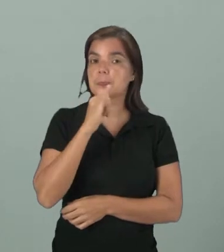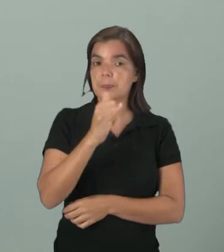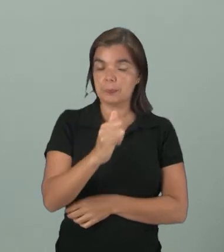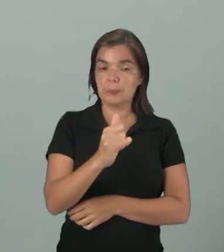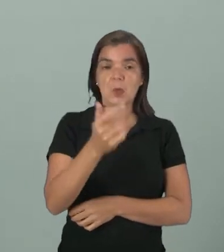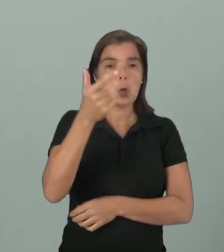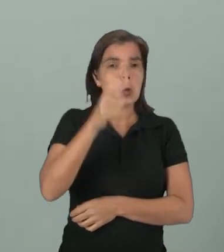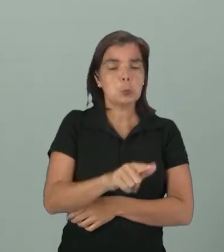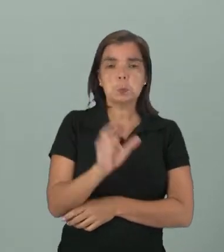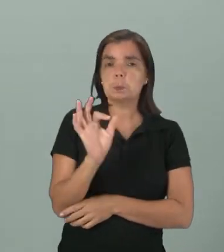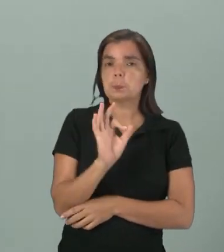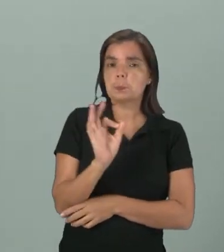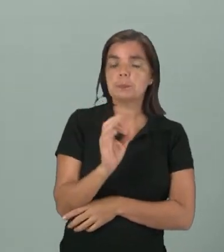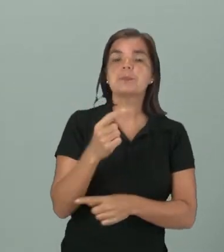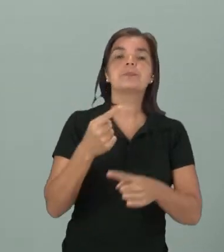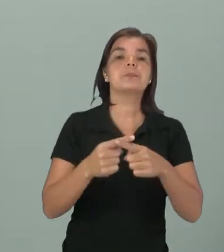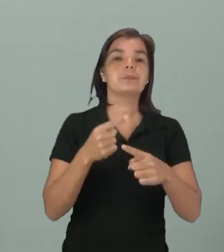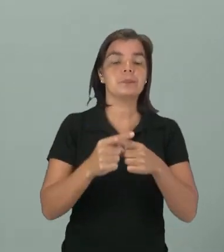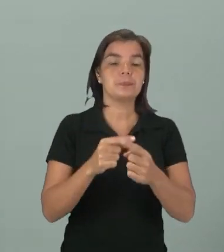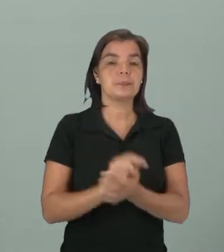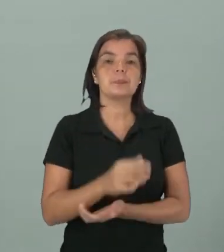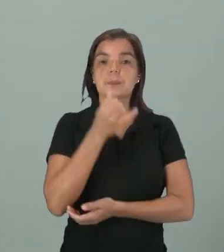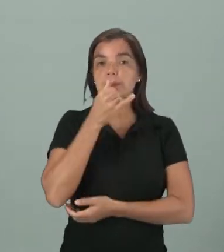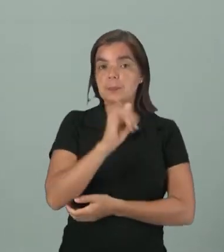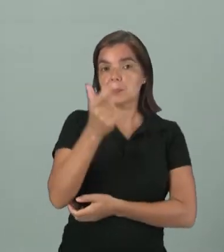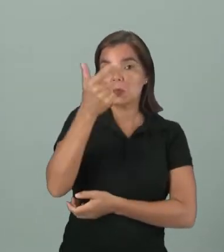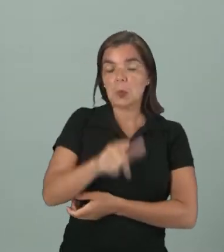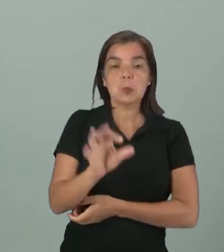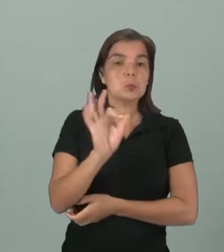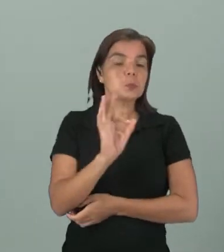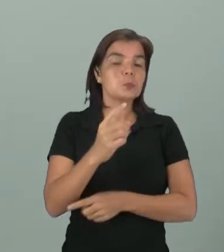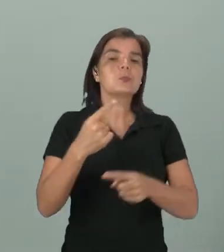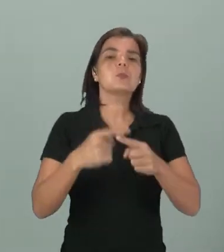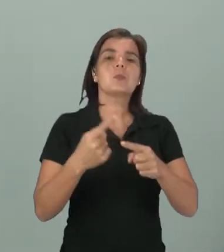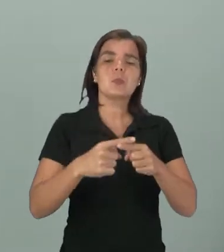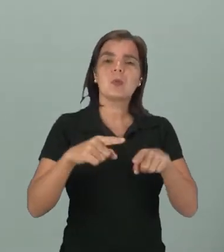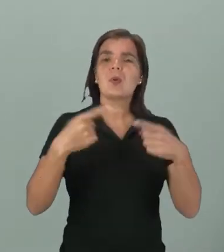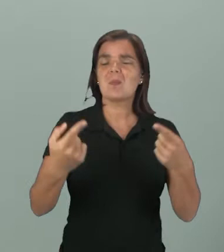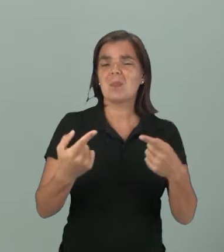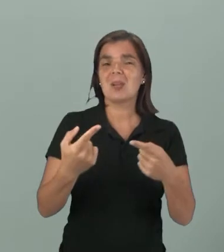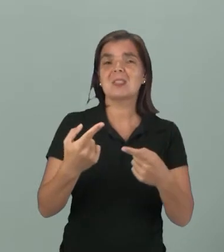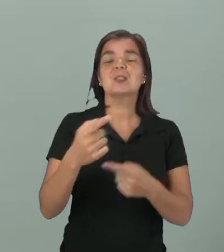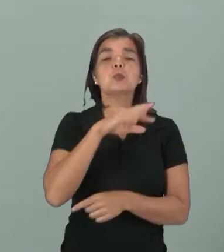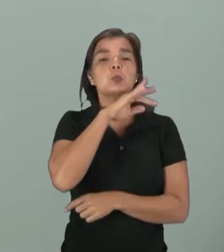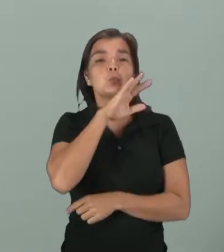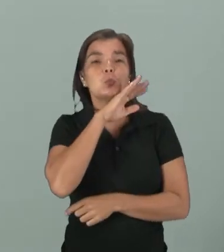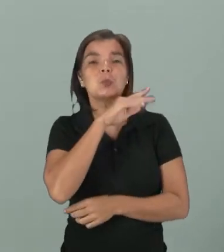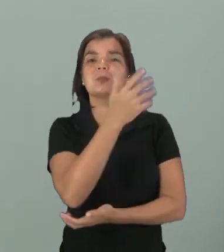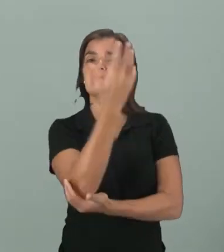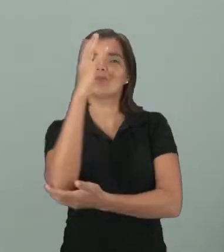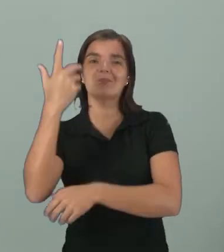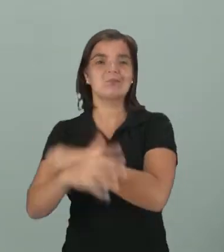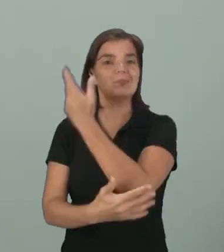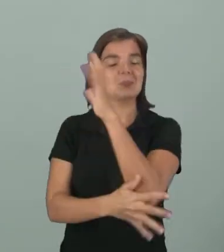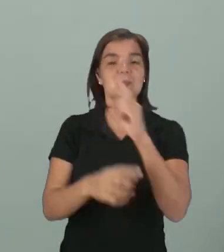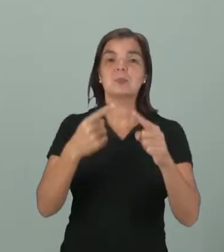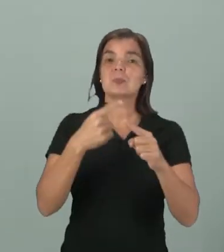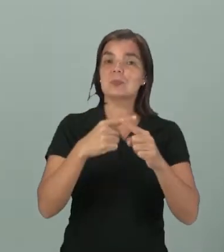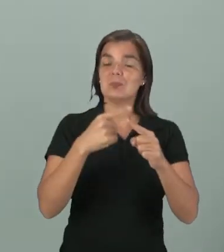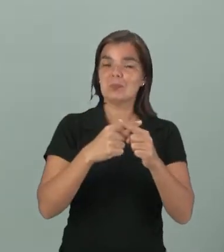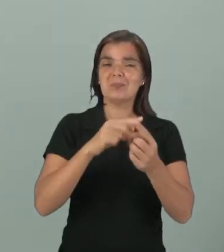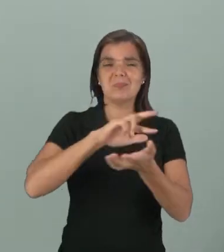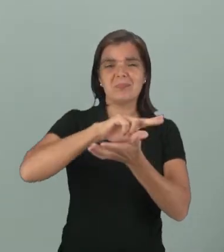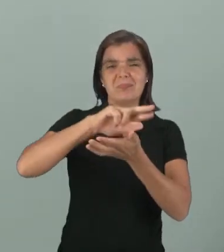energia não renovável? Que essas fontes de energia não renováveis, elas são muito mais prejudiciais para o ambiente, porque elas podem trazer